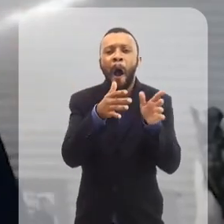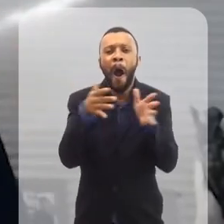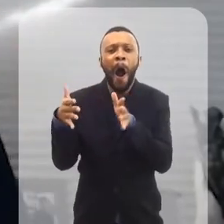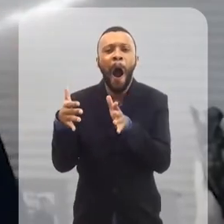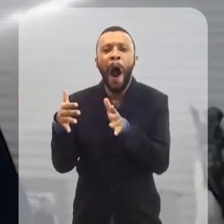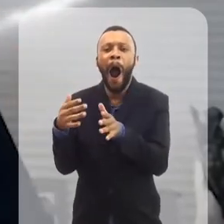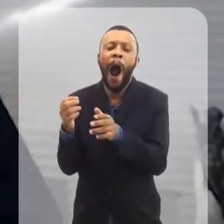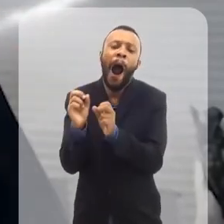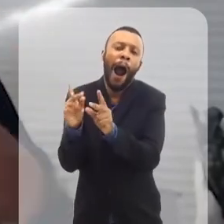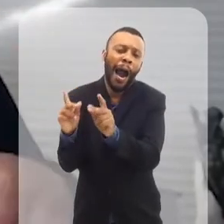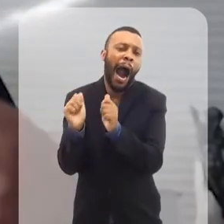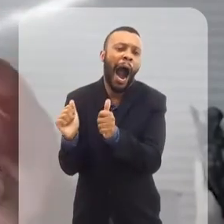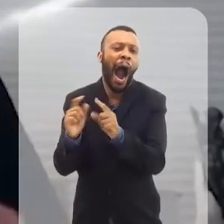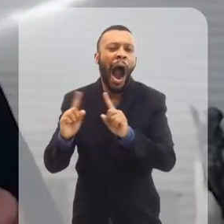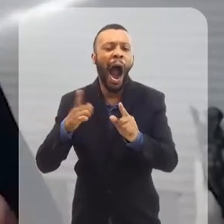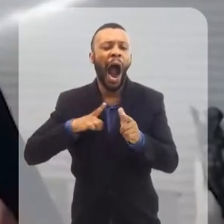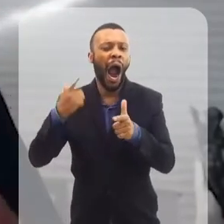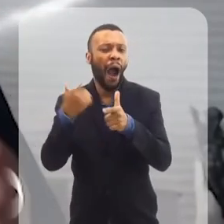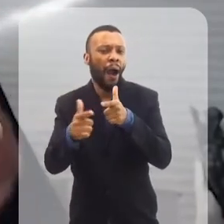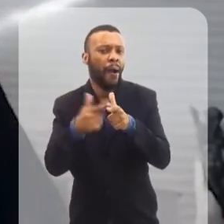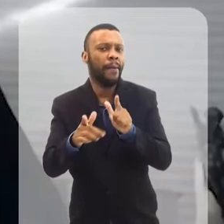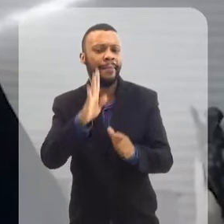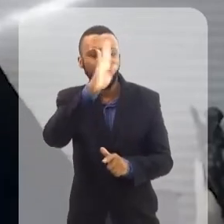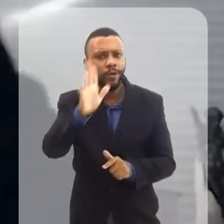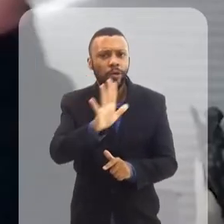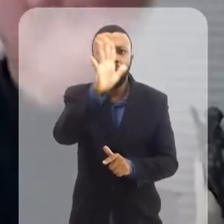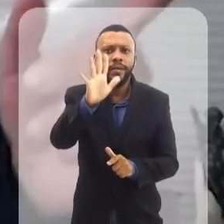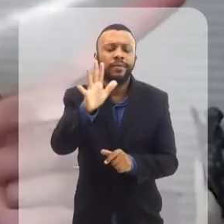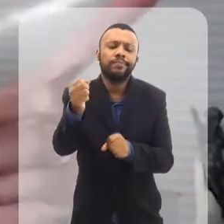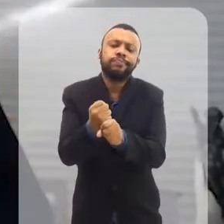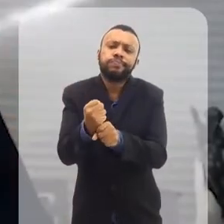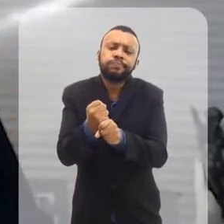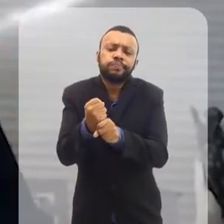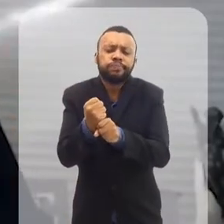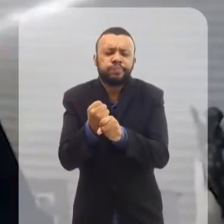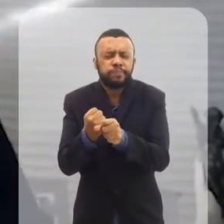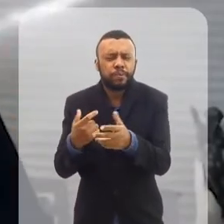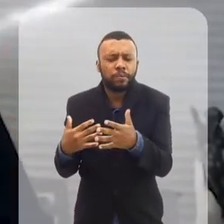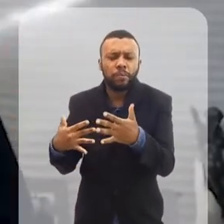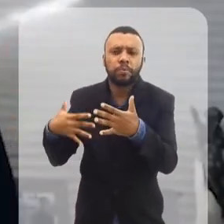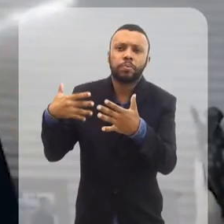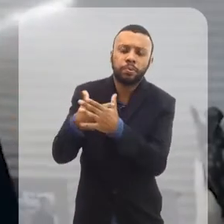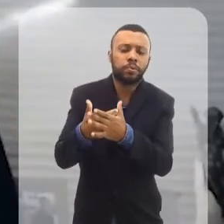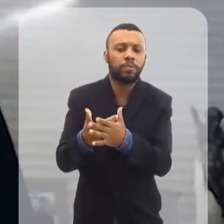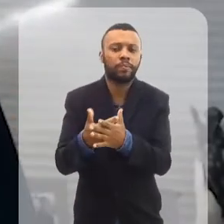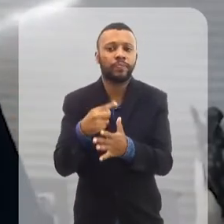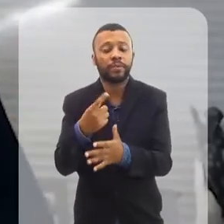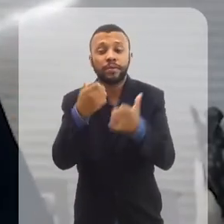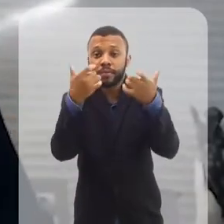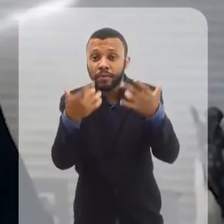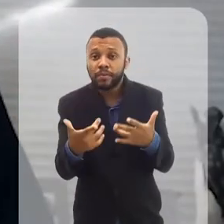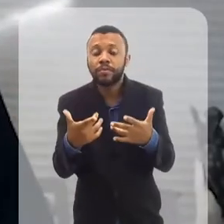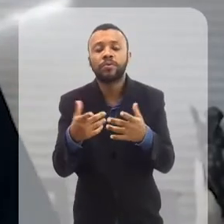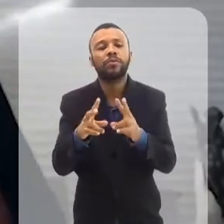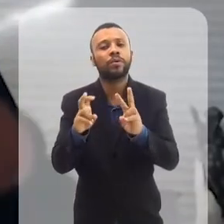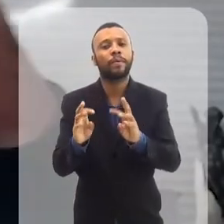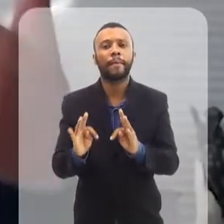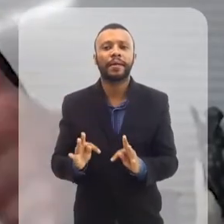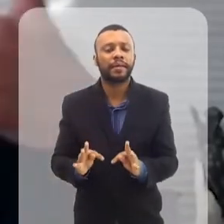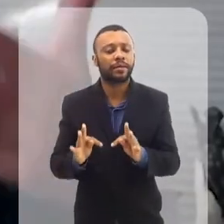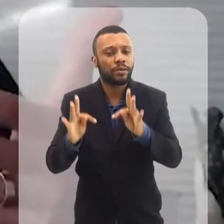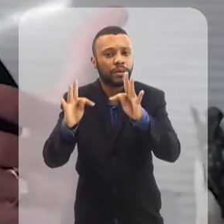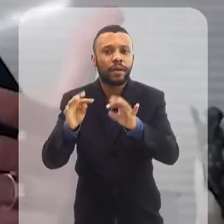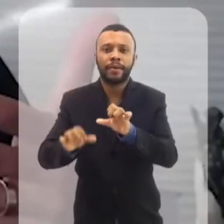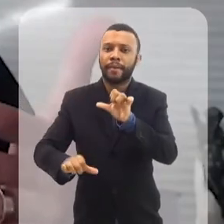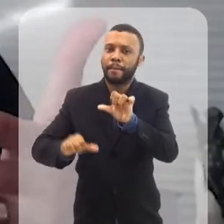uma coisa. Mas existem problemas no Brasil que ela demora anos para regular algo. Só que nós estamos falando de uma tecnologia que muda e